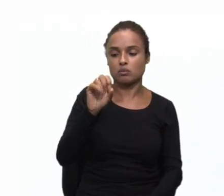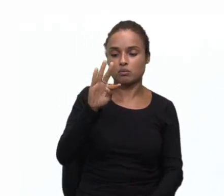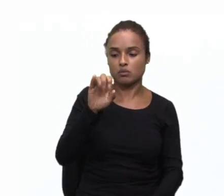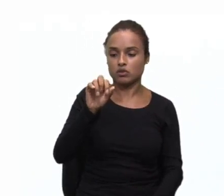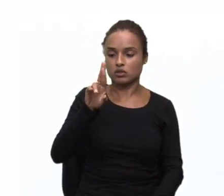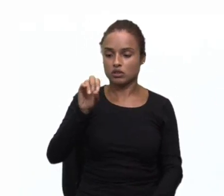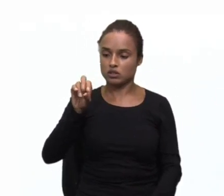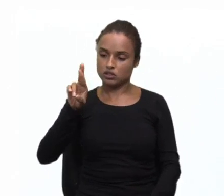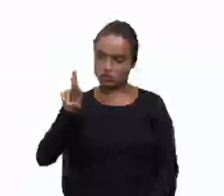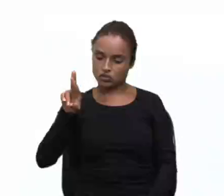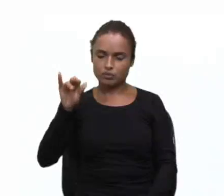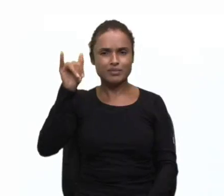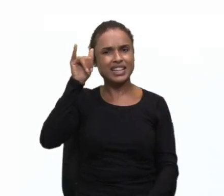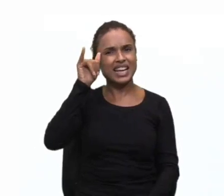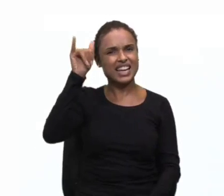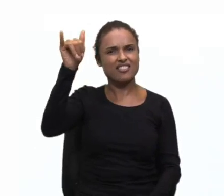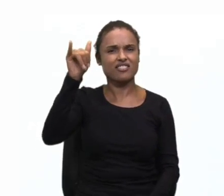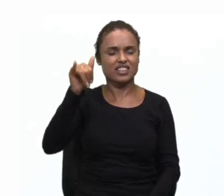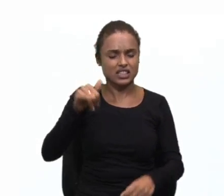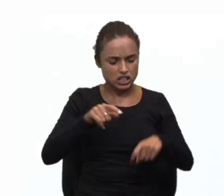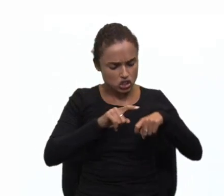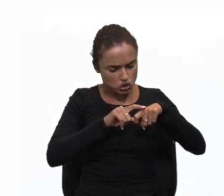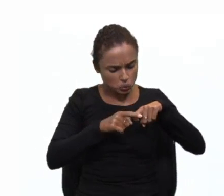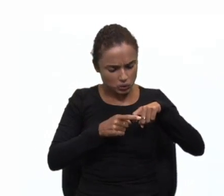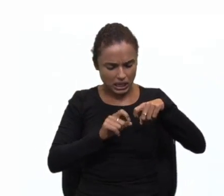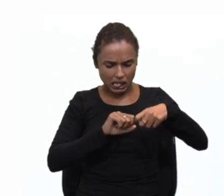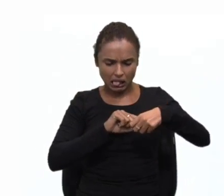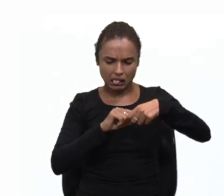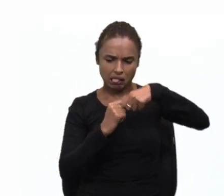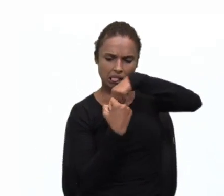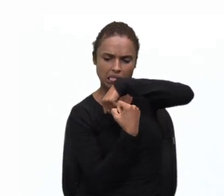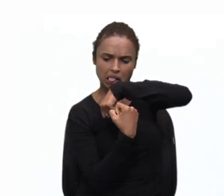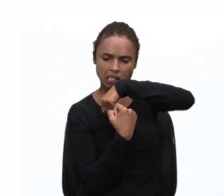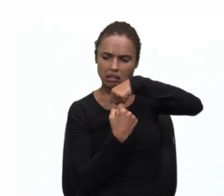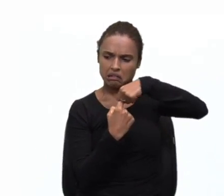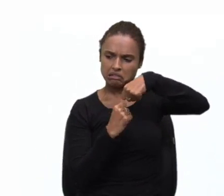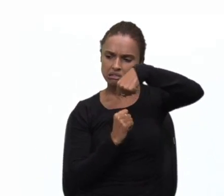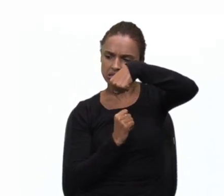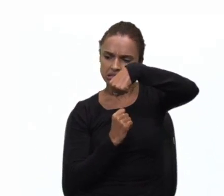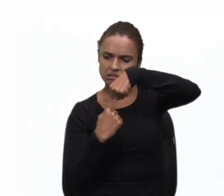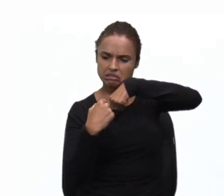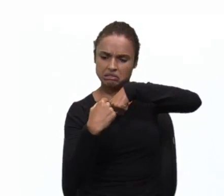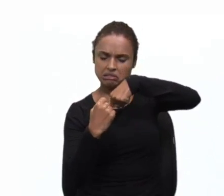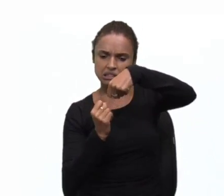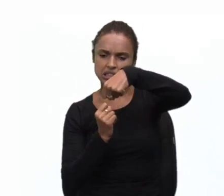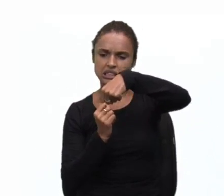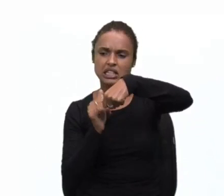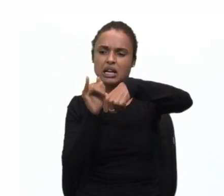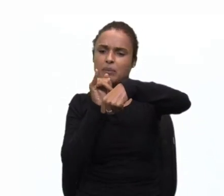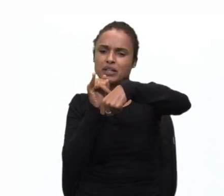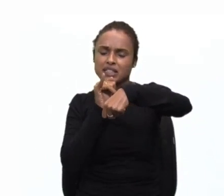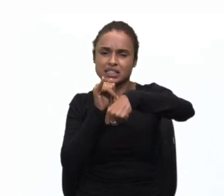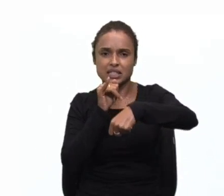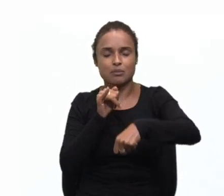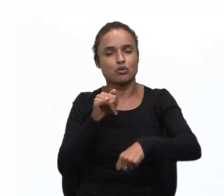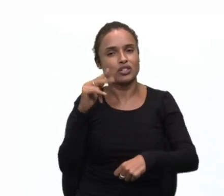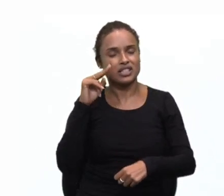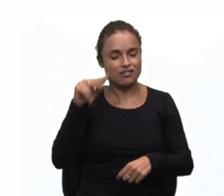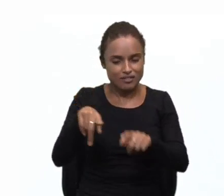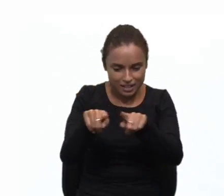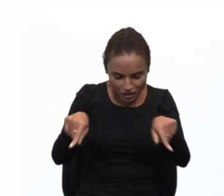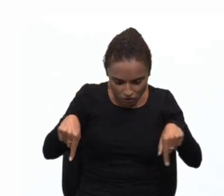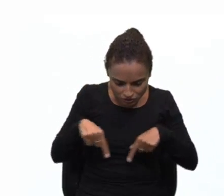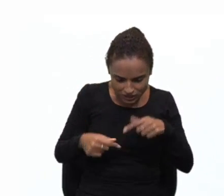movimentos indesejados. Então a gente vê muito no esporte, principalmente quando algum jogador está correndo e prende o pé dele na grama, ou ele vai